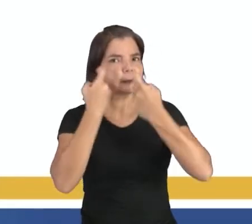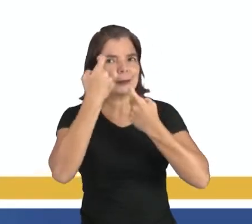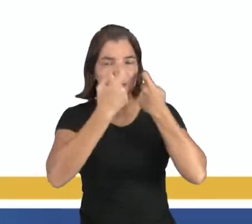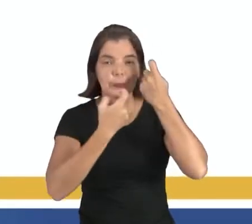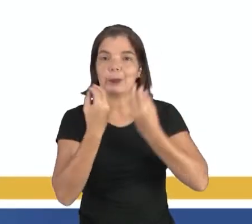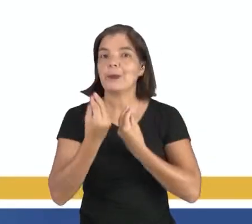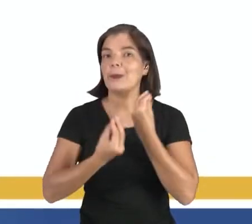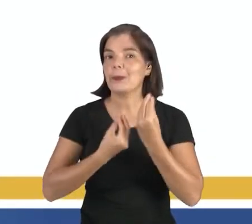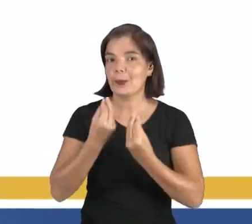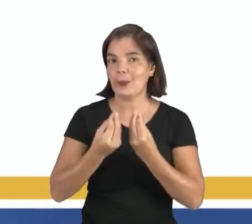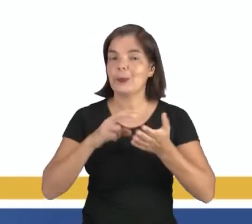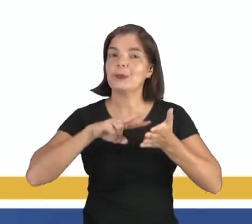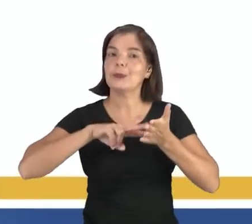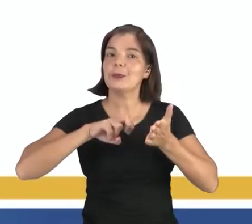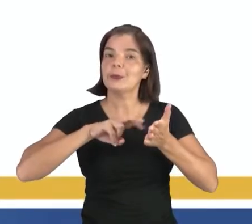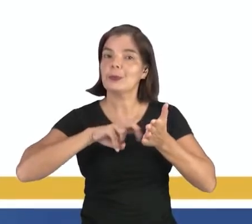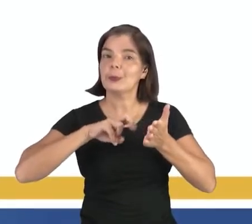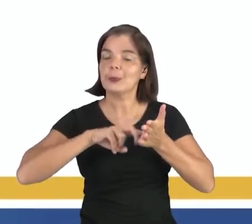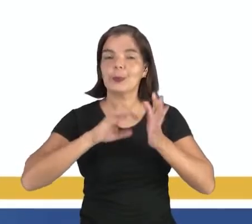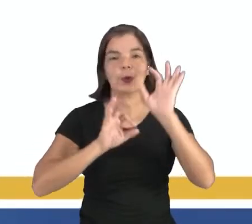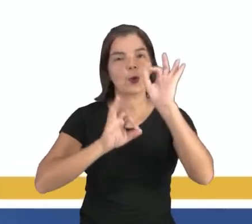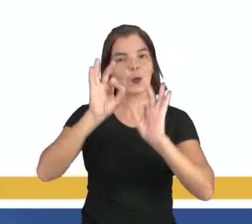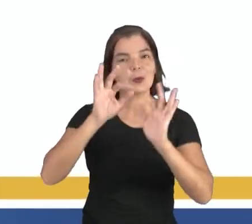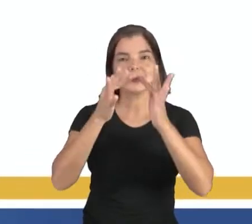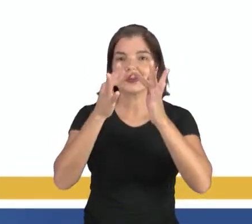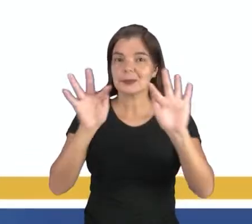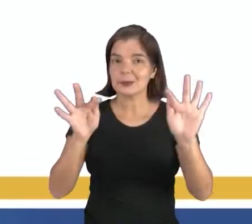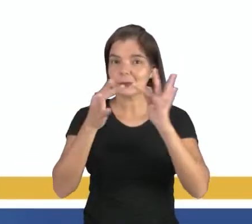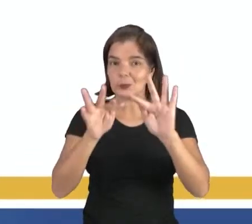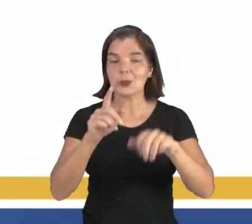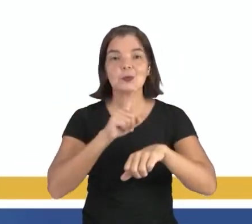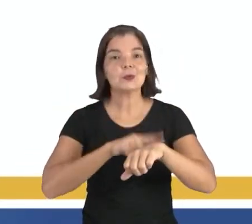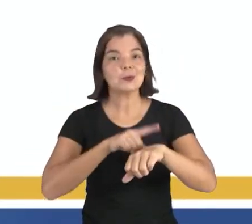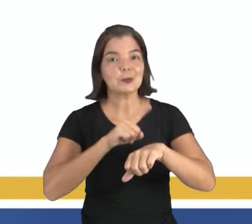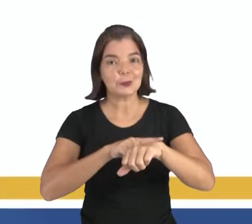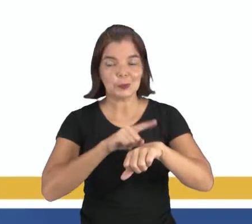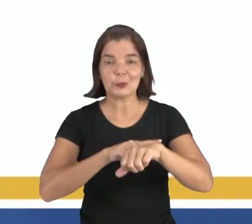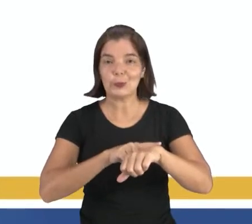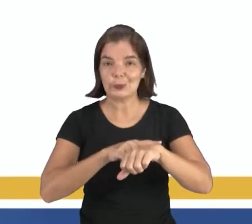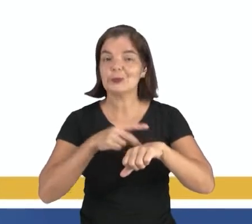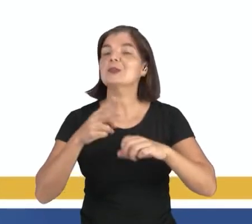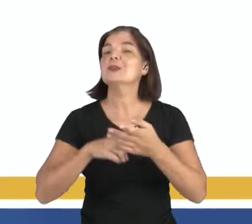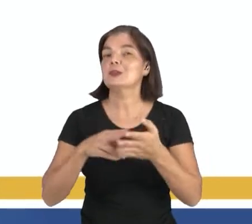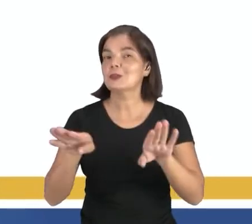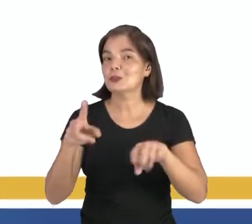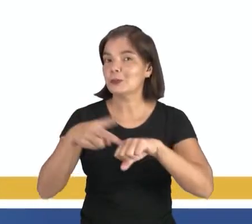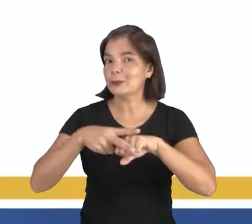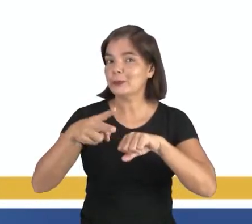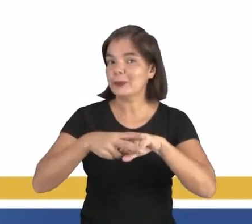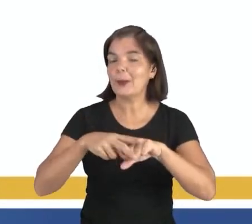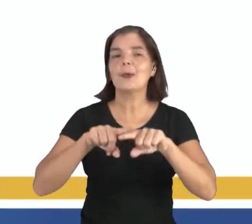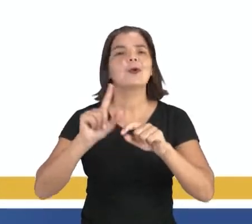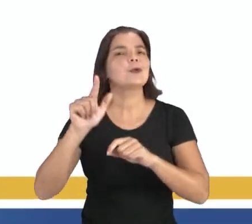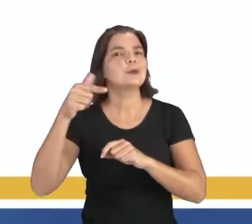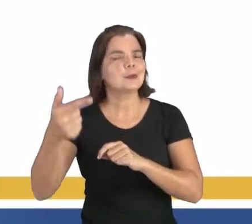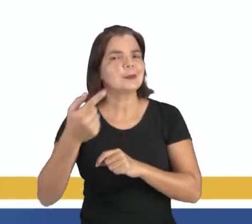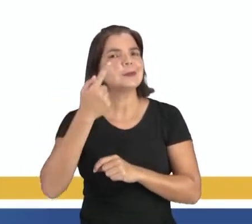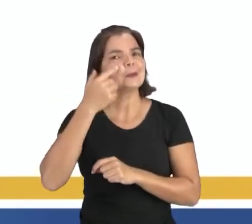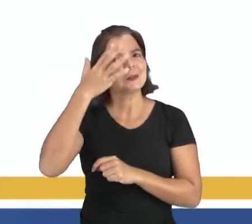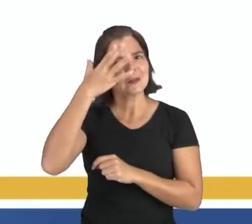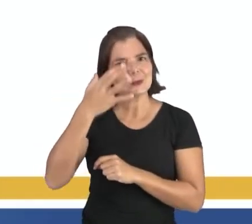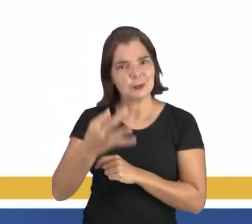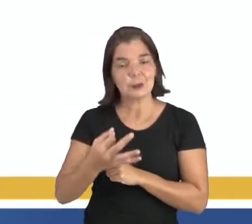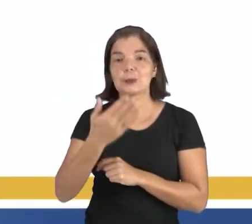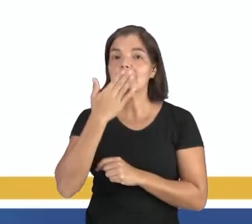questões como vocabulário, formação das frases, tempos verbais e outros. Ou seja, podemos afirmar que o